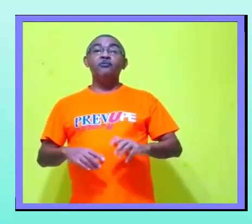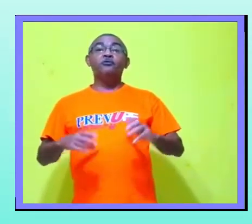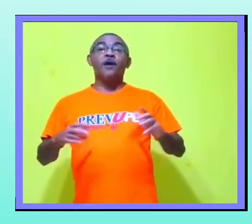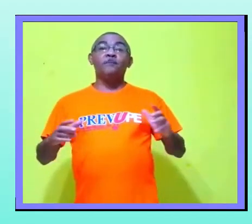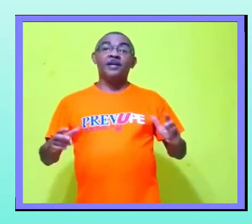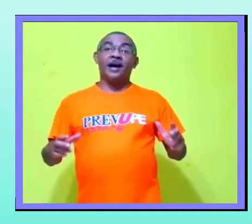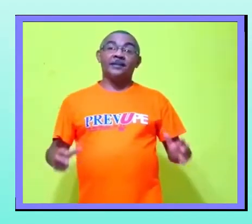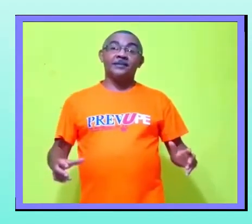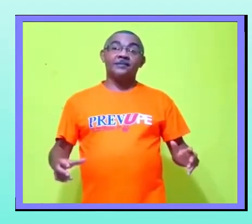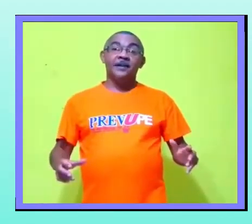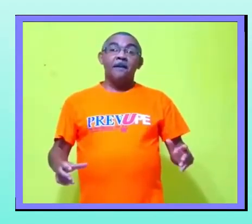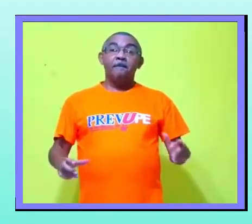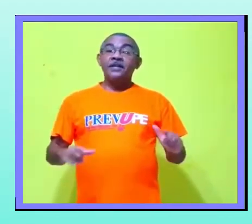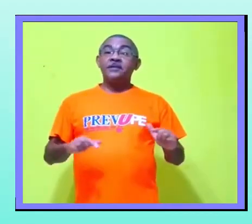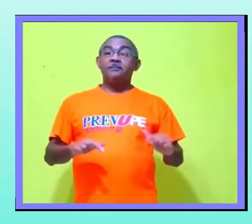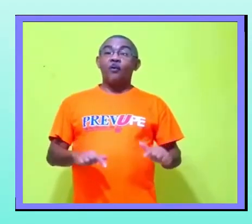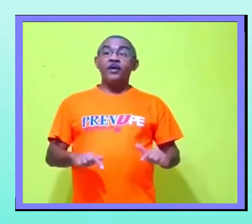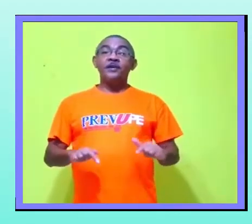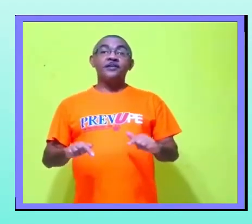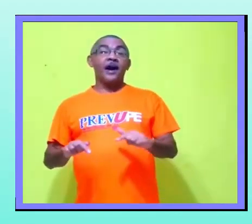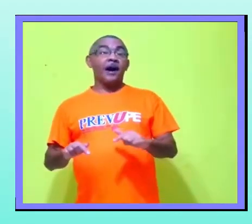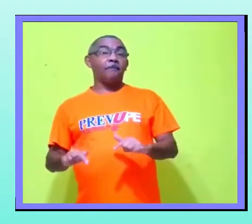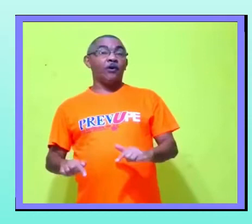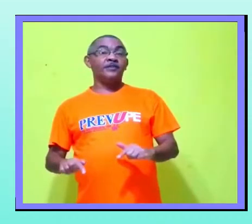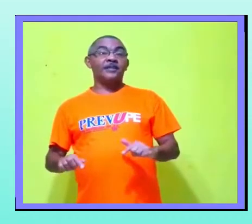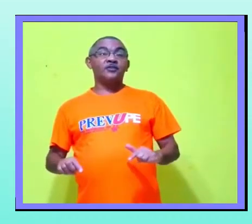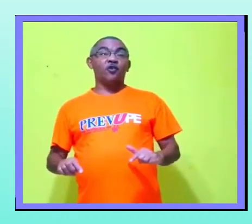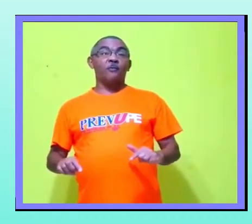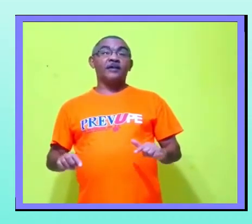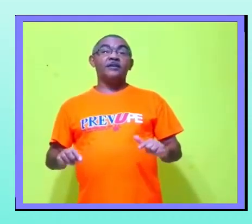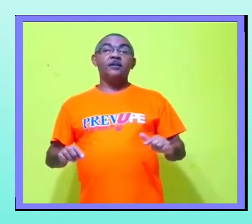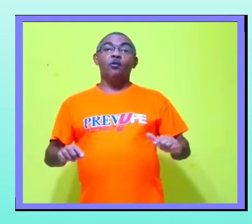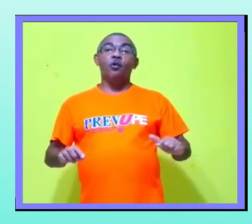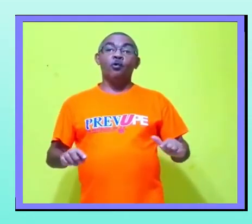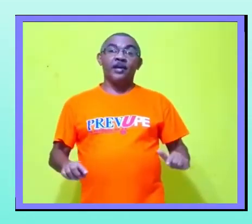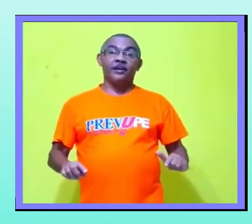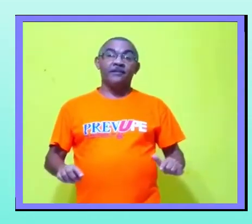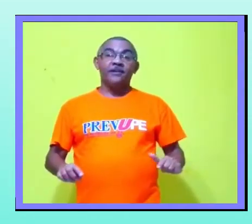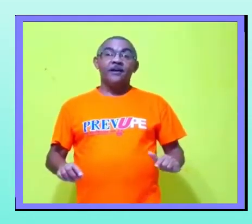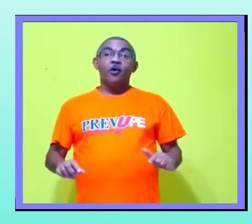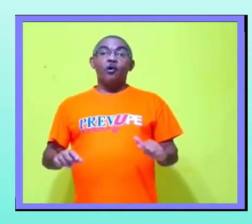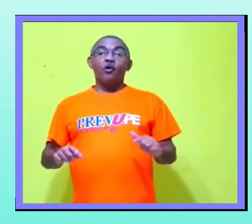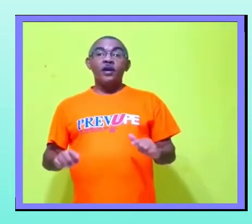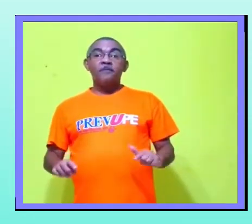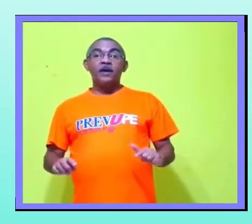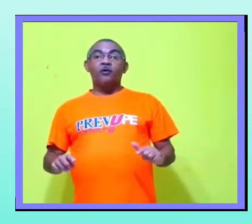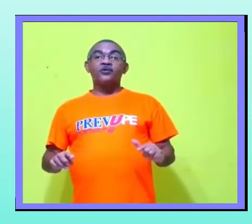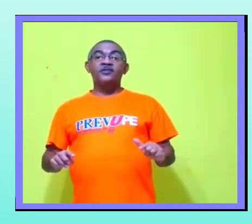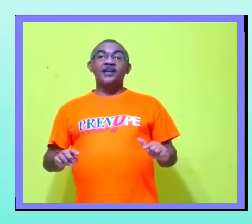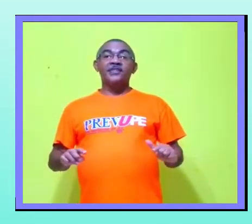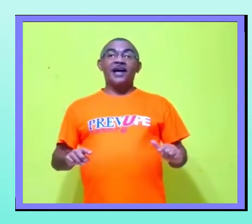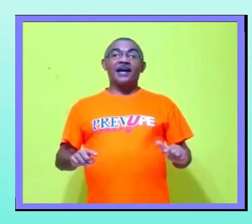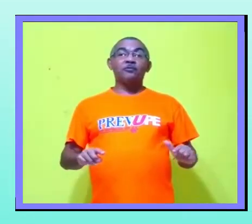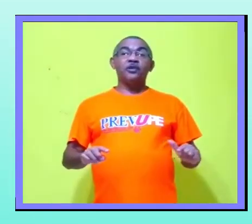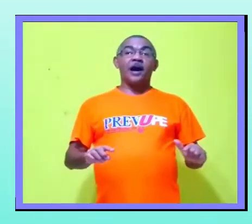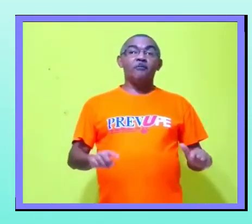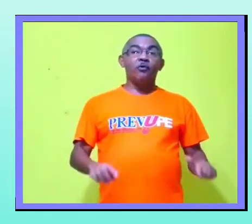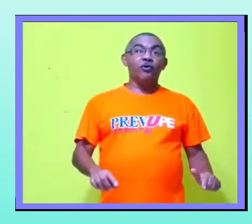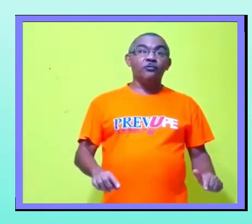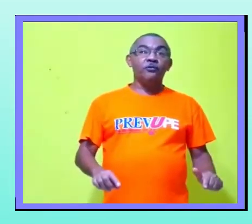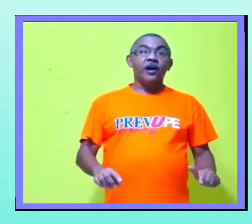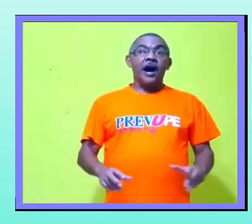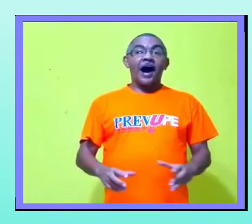foram muito ampliadas, principalmente após a descoberta de Ohlen. Ohlen pegou o cianato